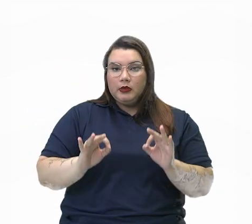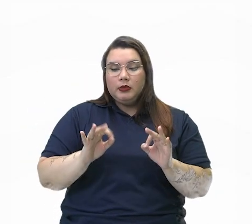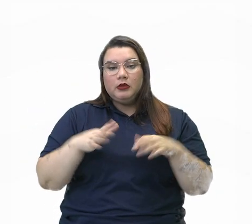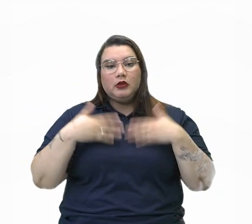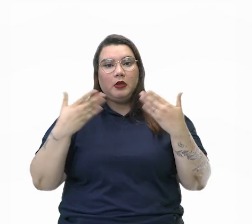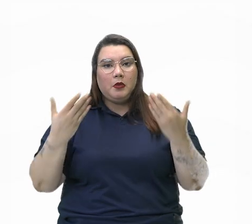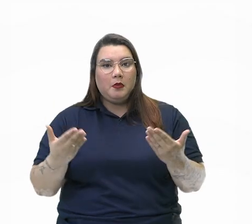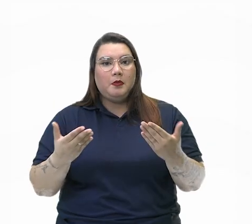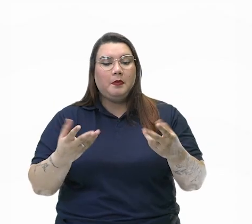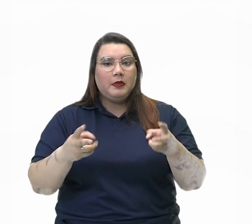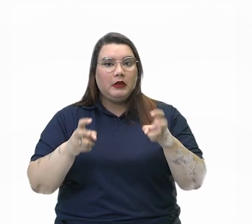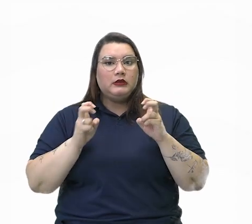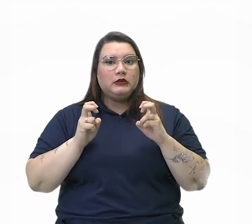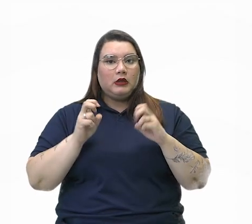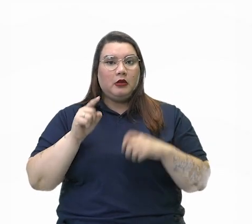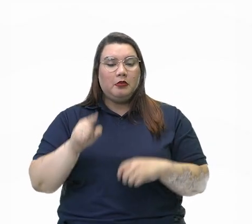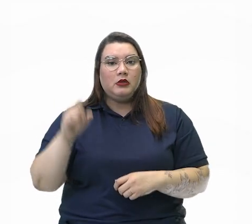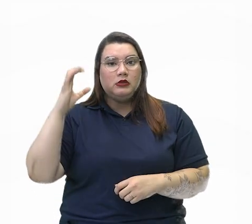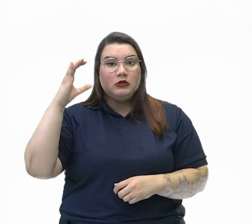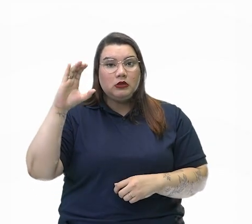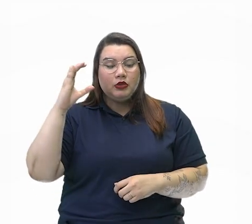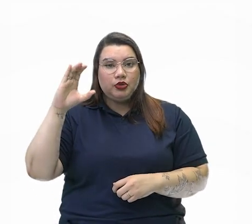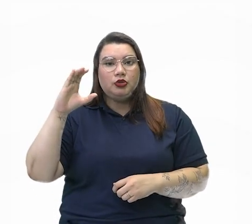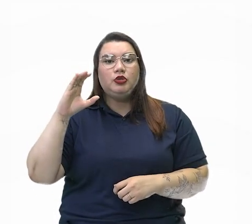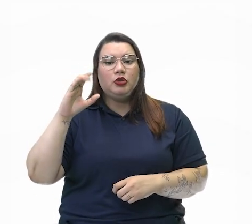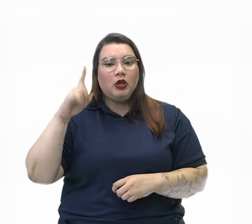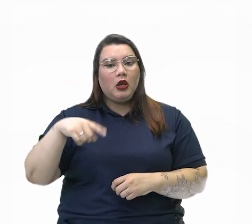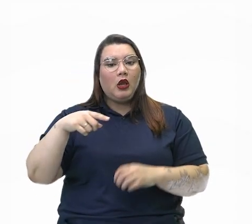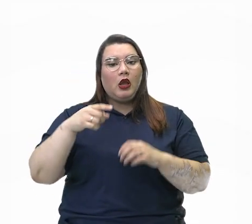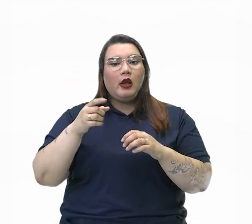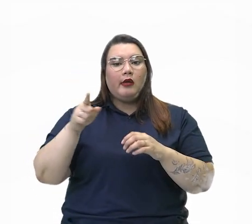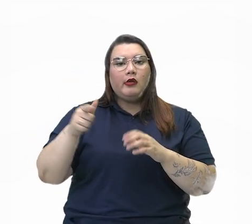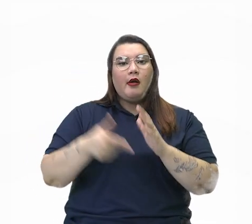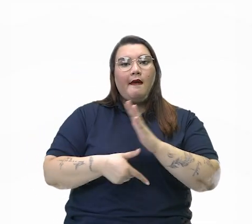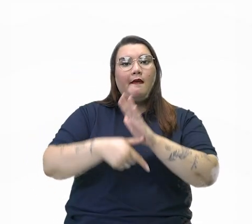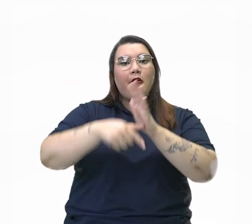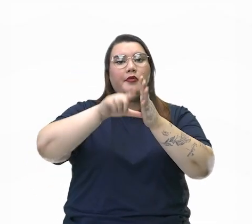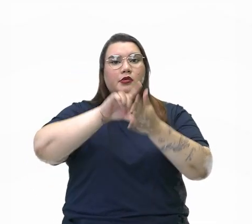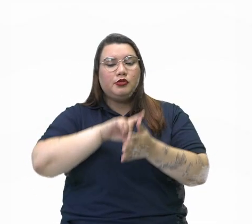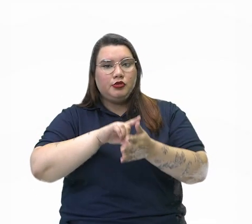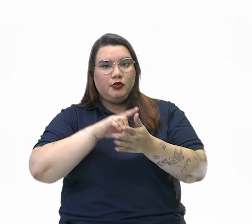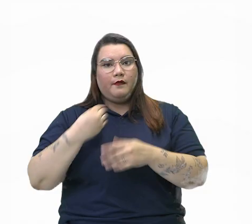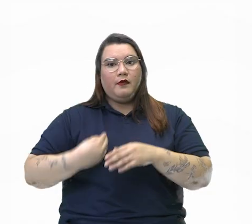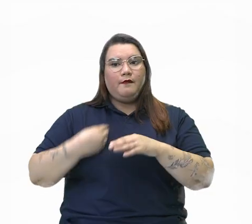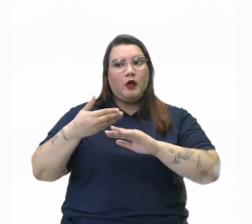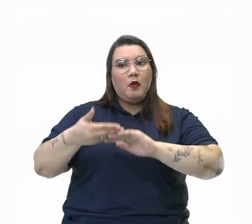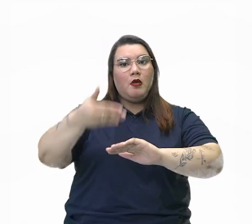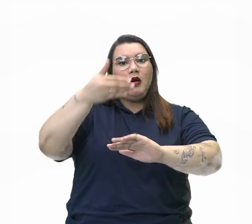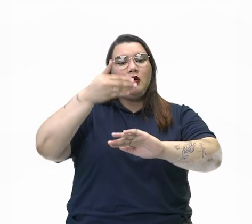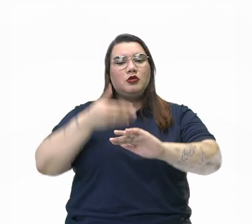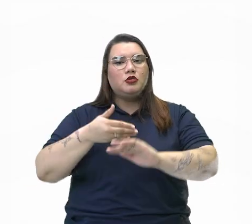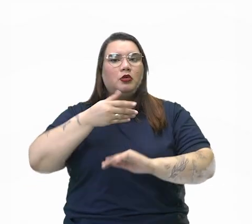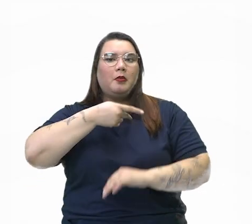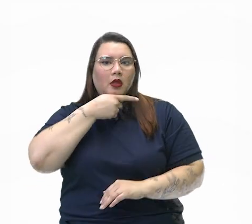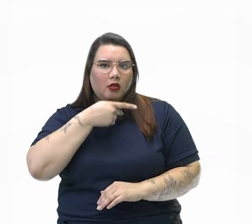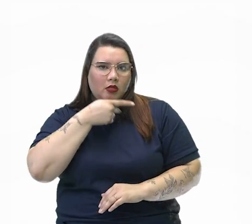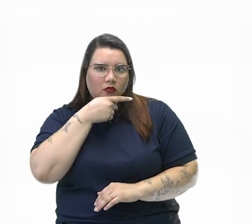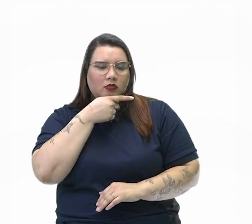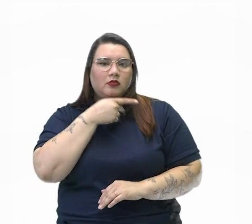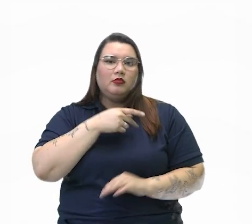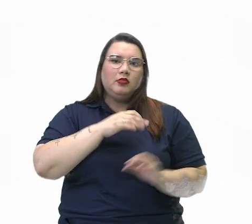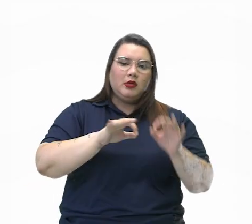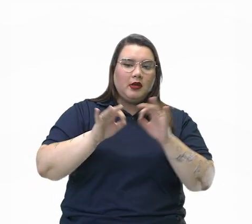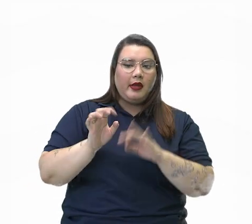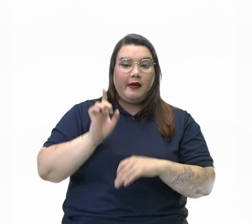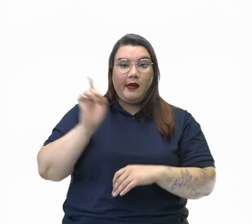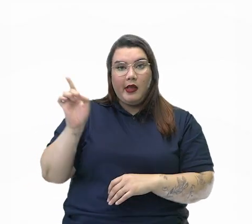ocorresse. Vejam que esse cientista, ele foi o antecessor de Platão, que ele já pensava aí